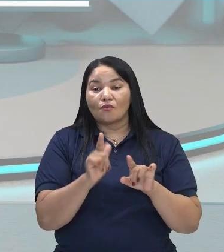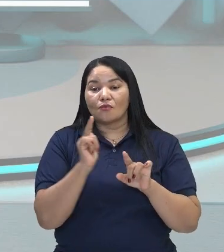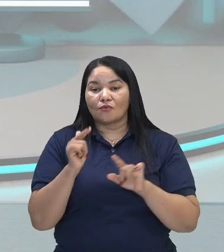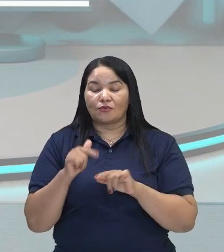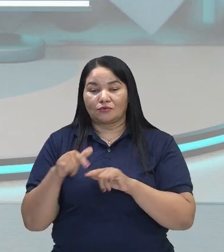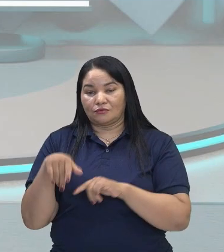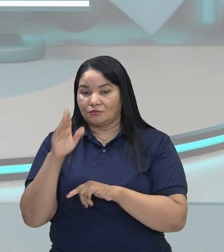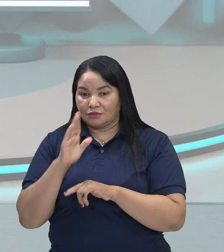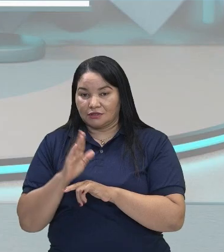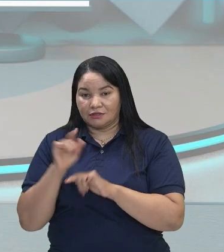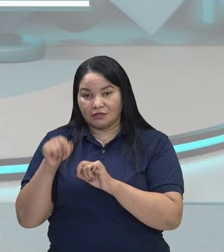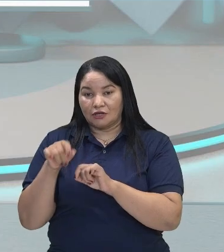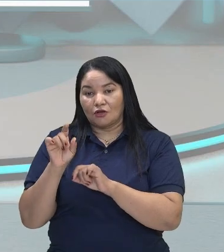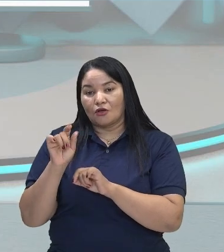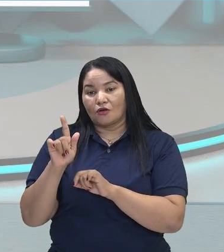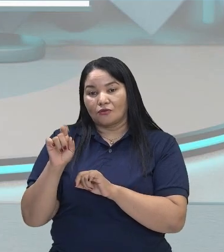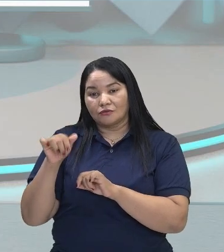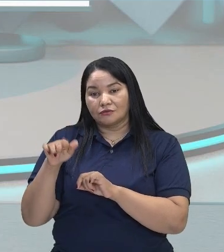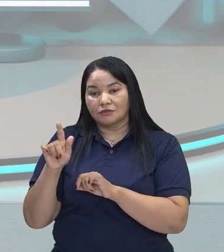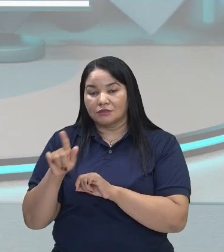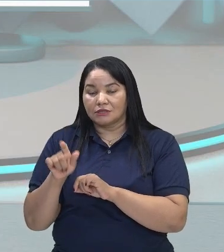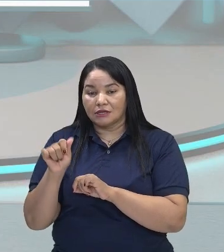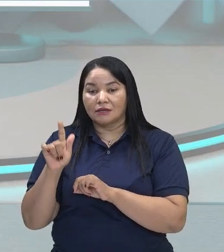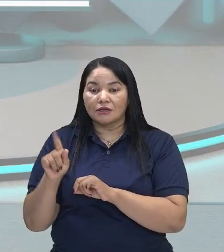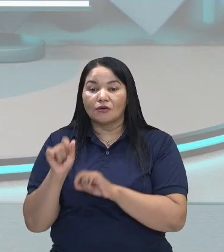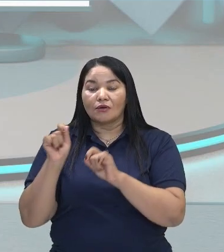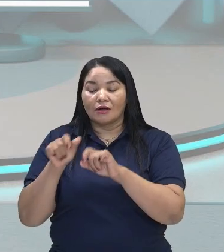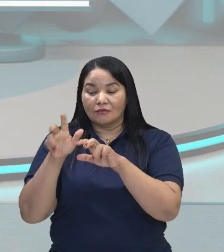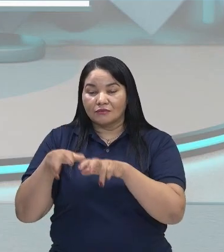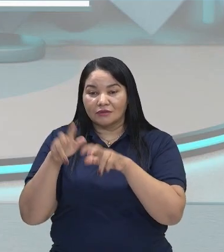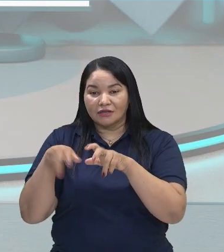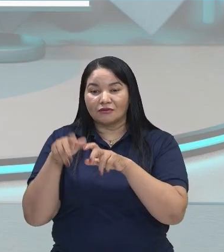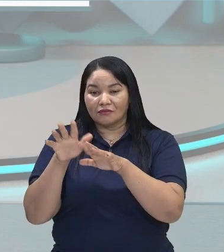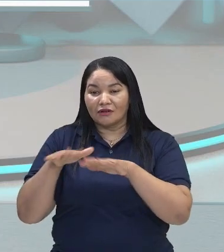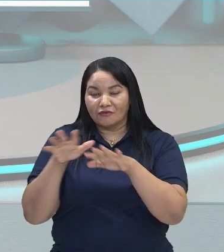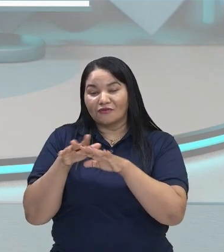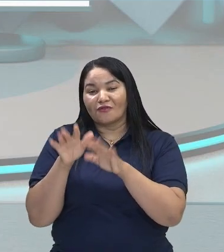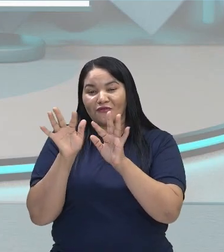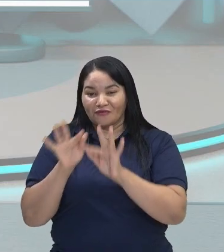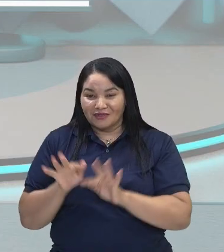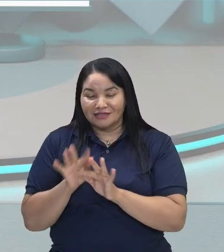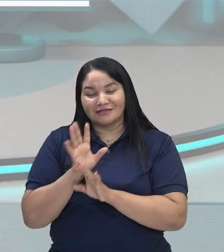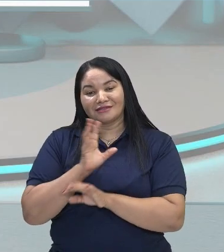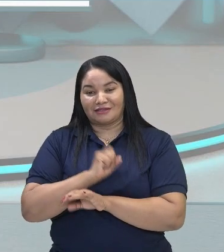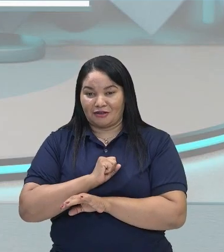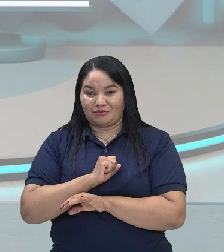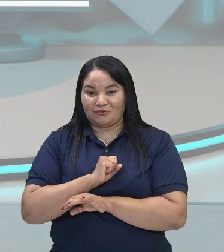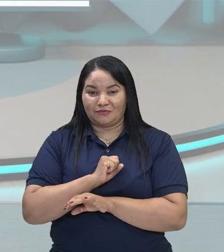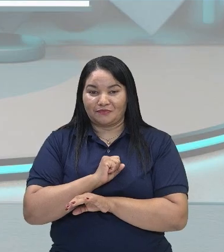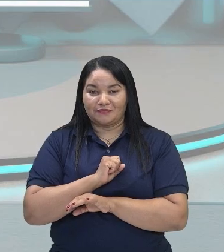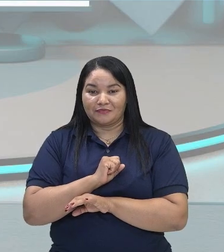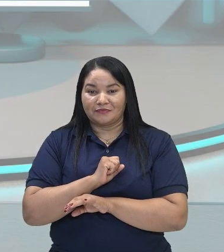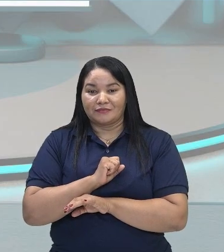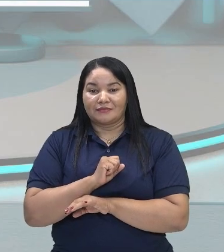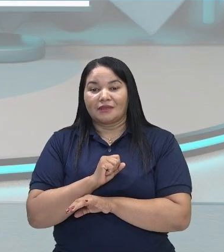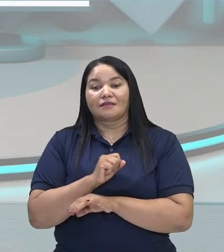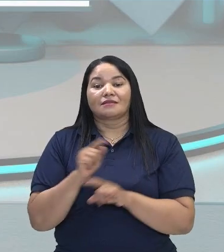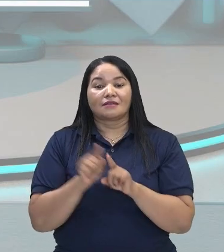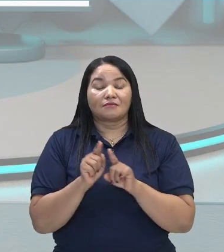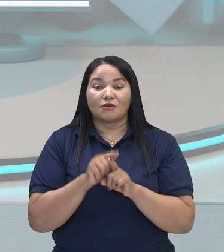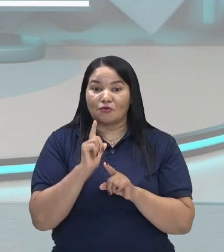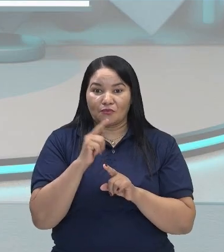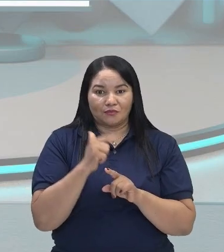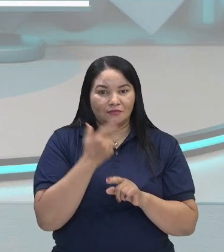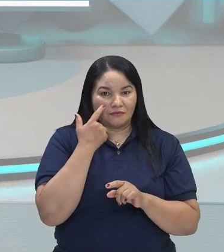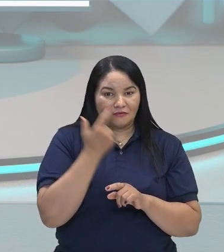Já para Gonzaga, o campo é um espaço de felicidade e amor. E temos